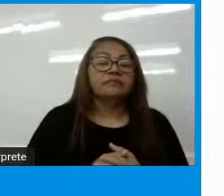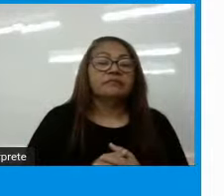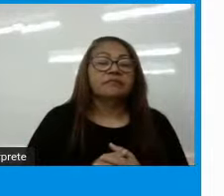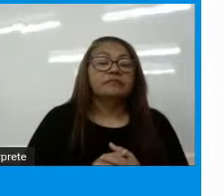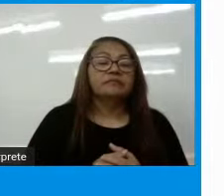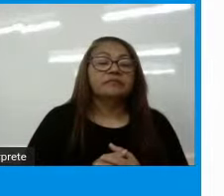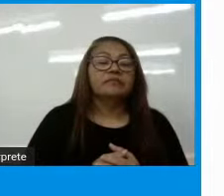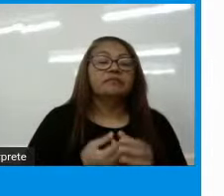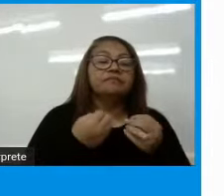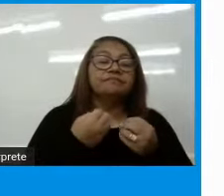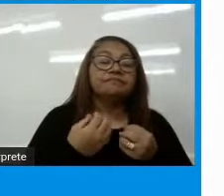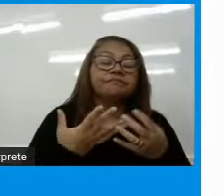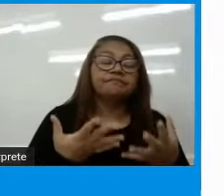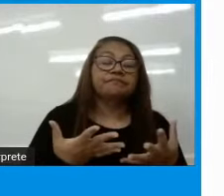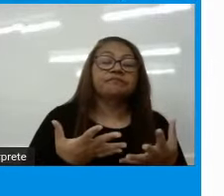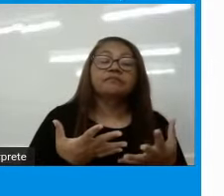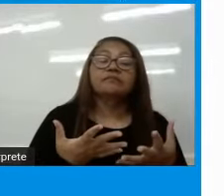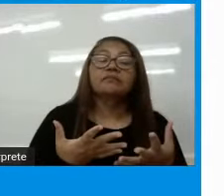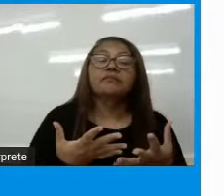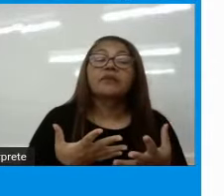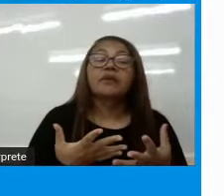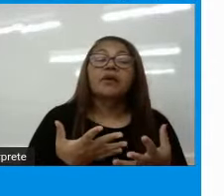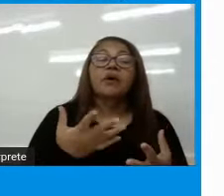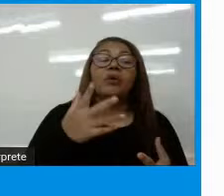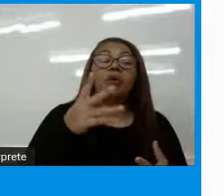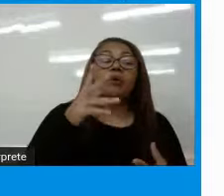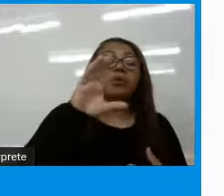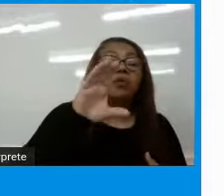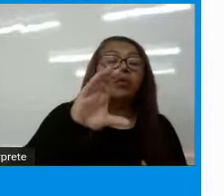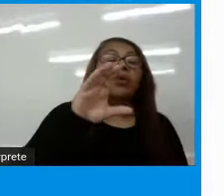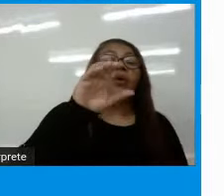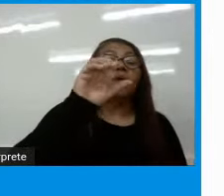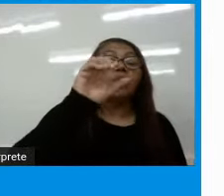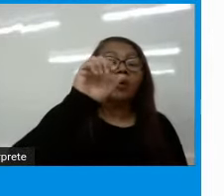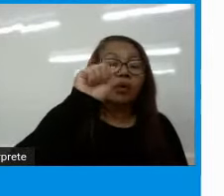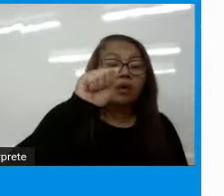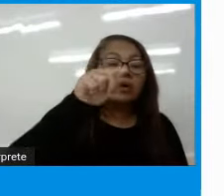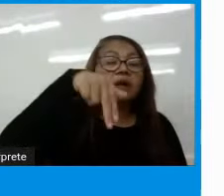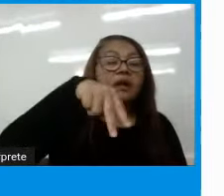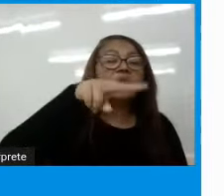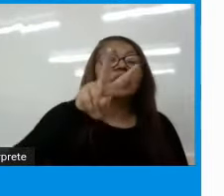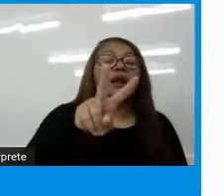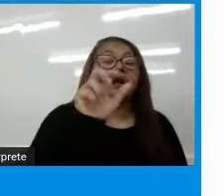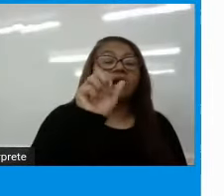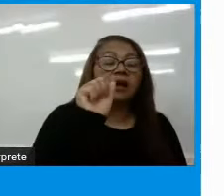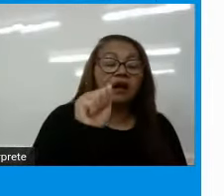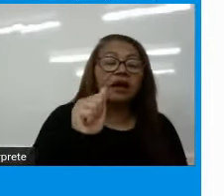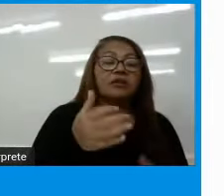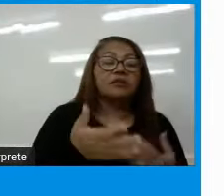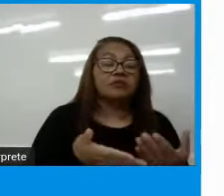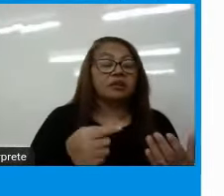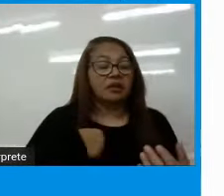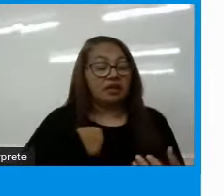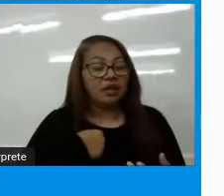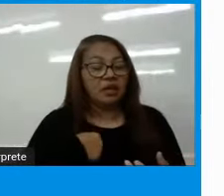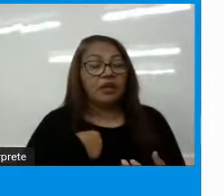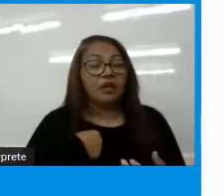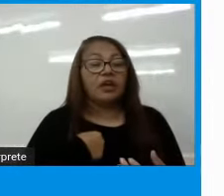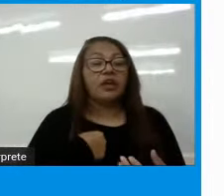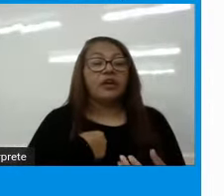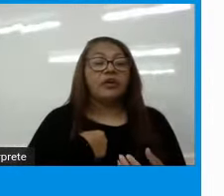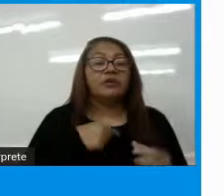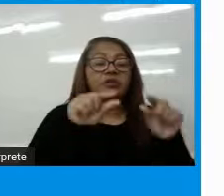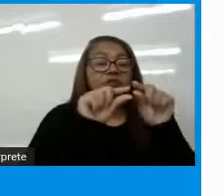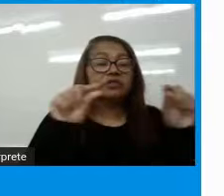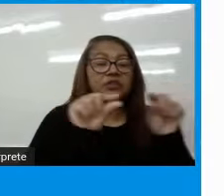Bem, o Canva, pessoal, então eu vou só citar para vocês, mas eu vou deixar os links para vocês terem acesso a cada um desses aplicativos,